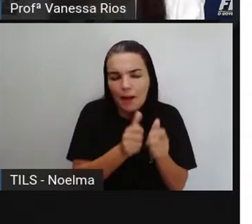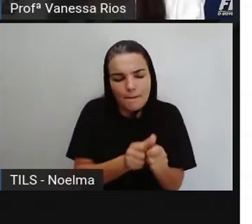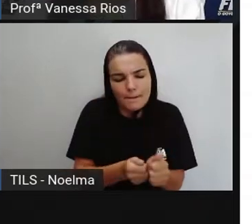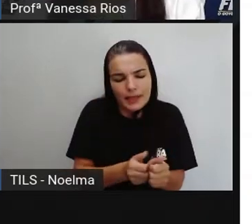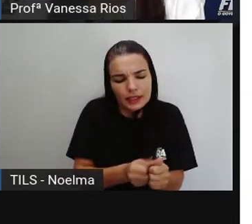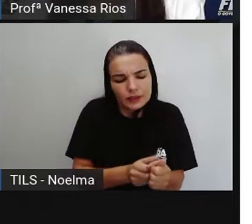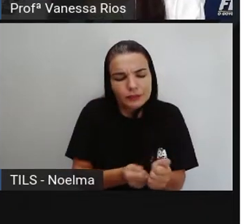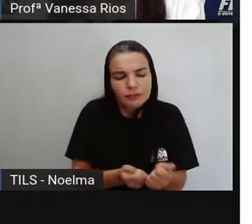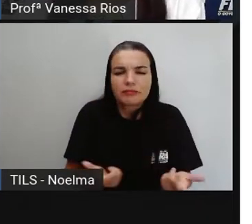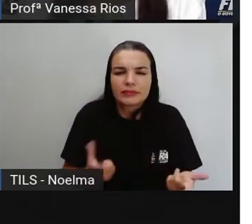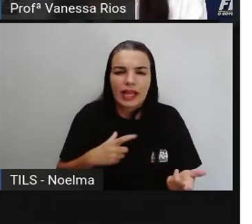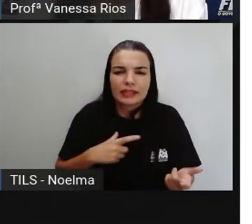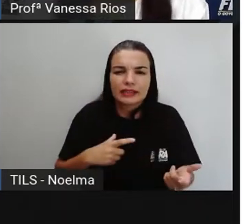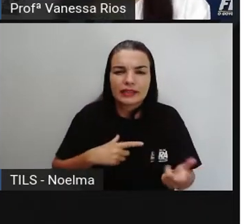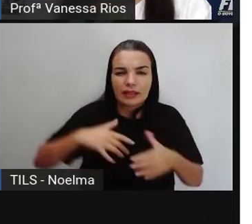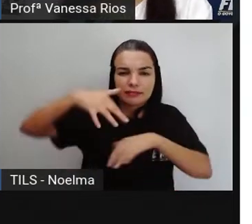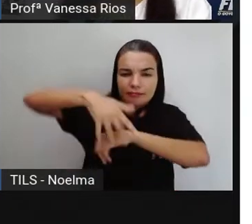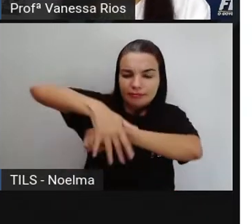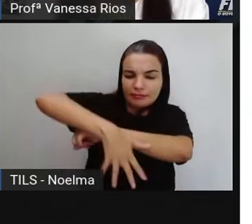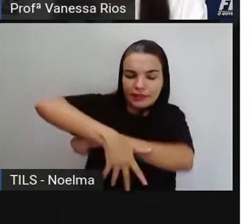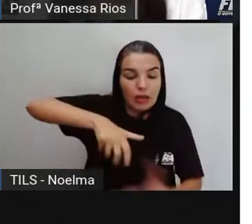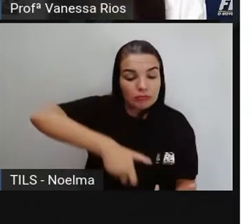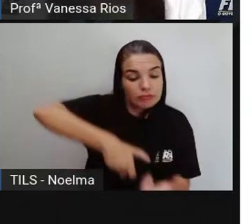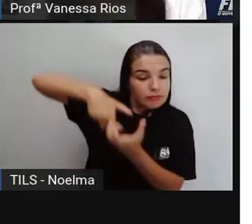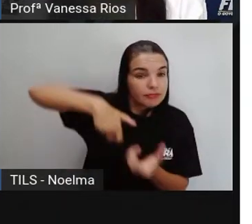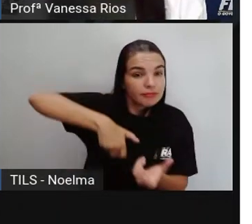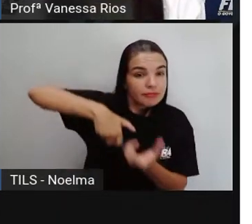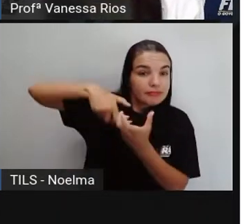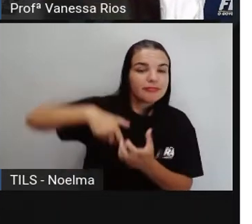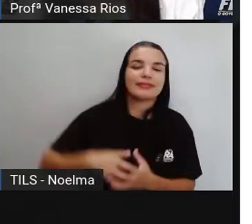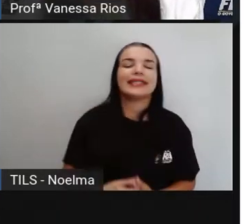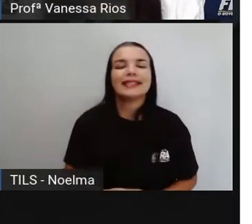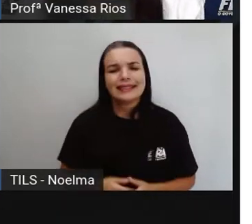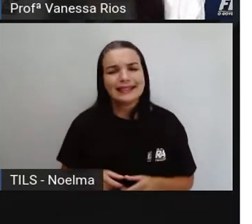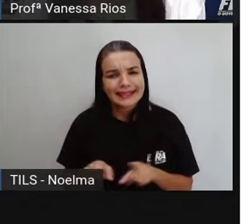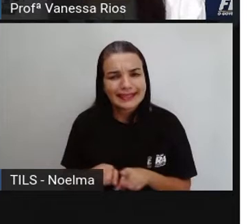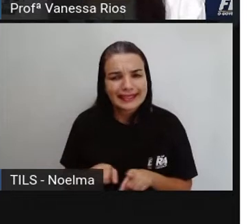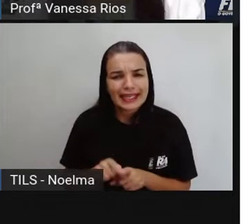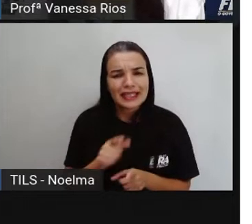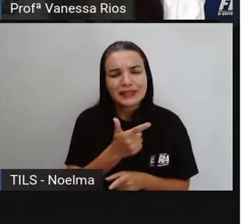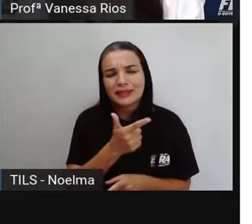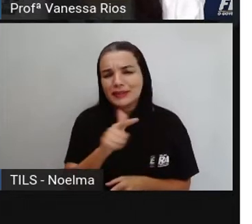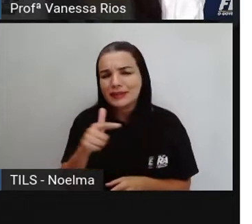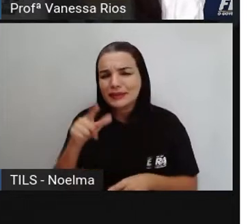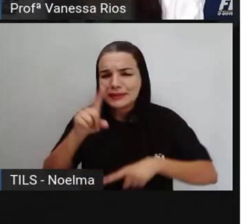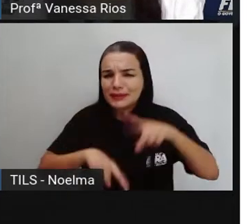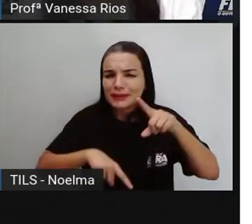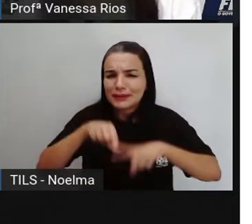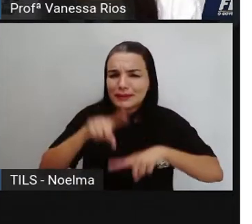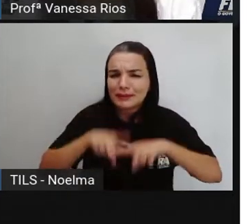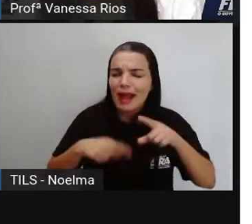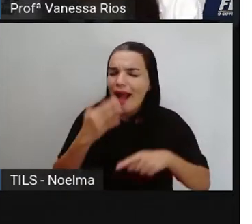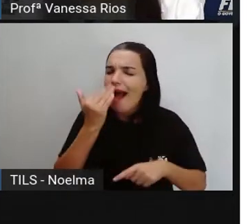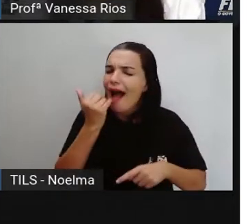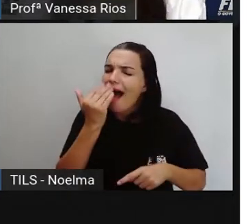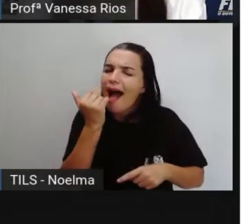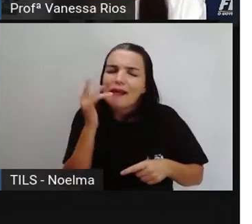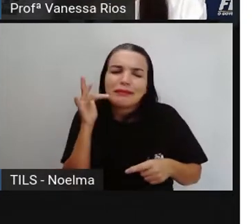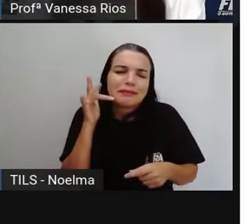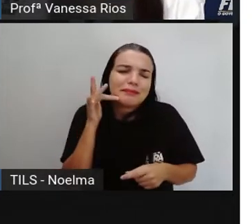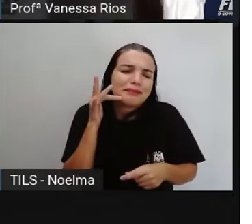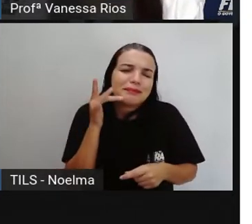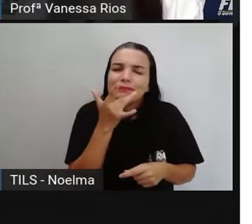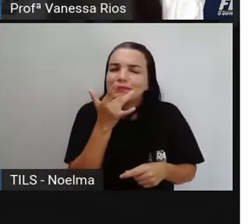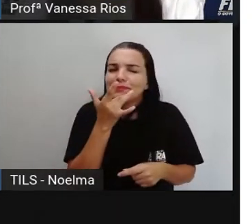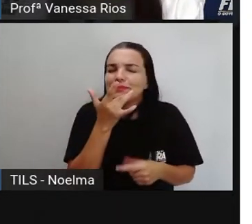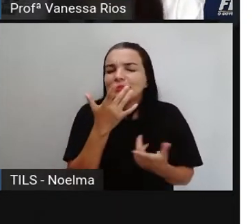amendoim, raízes aí como o aipim e outros elementos que compõem aí os alimentos, né, as comidas